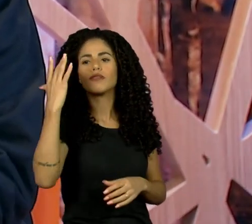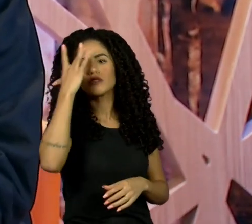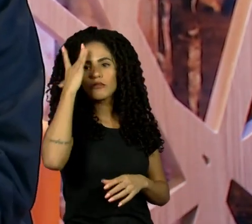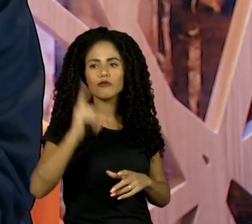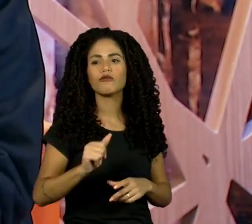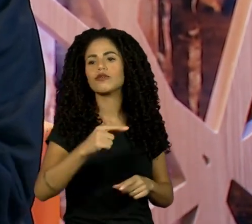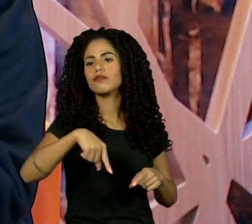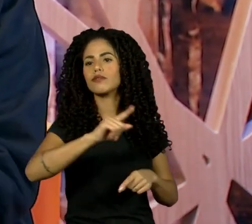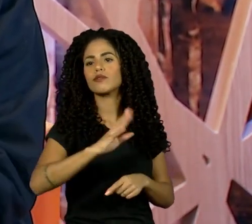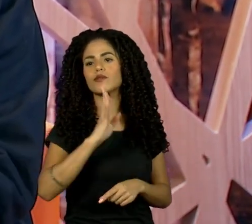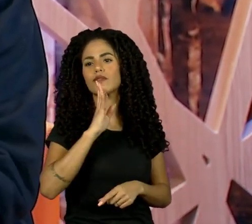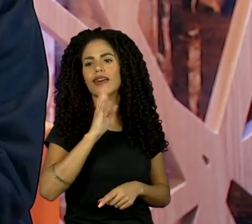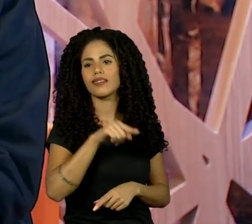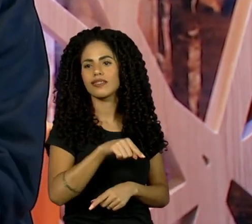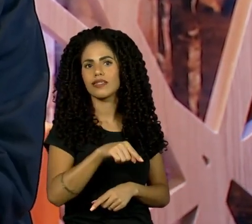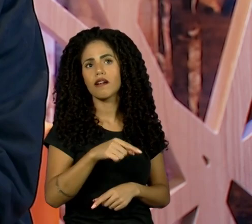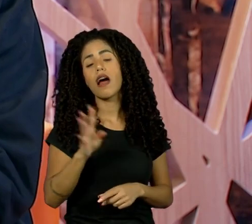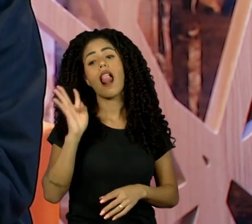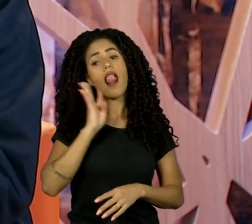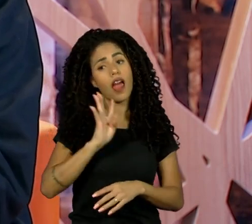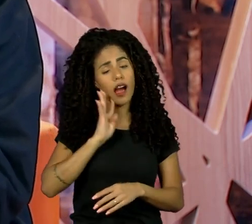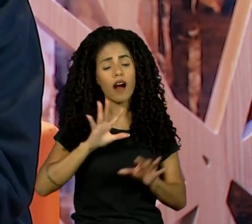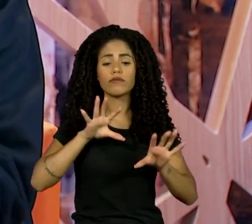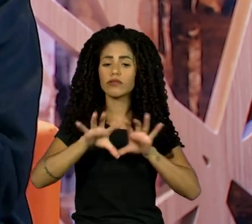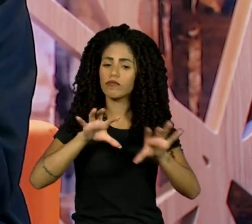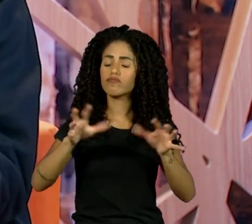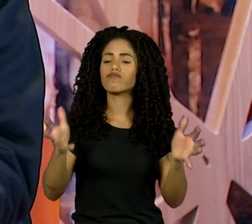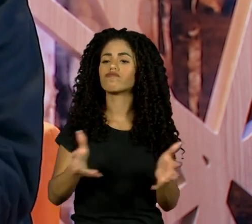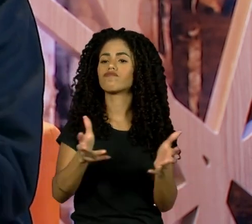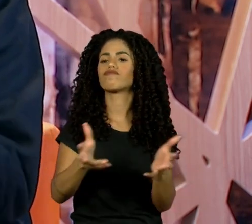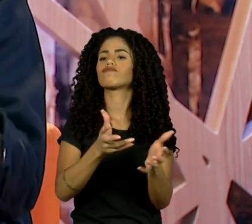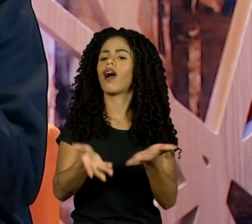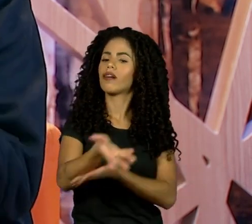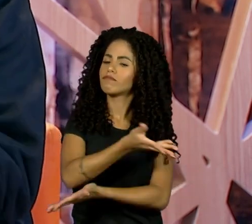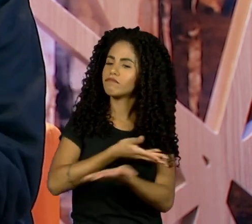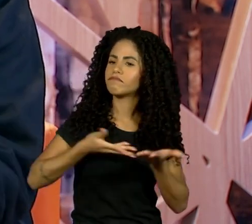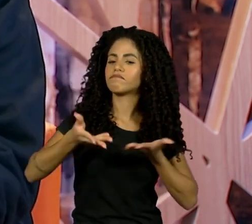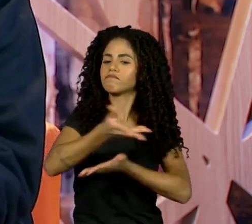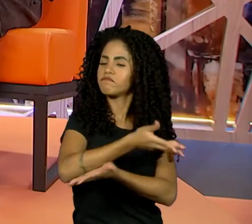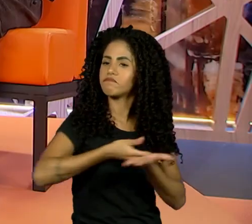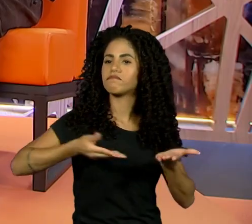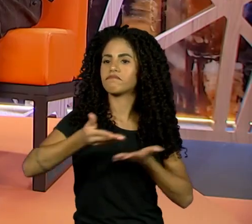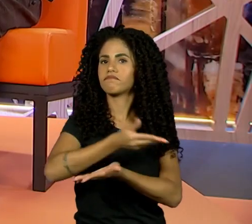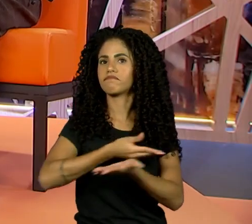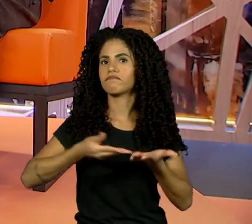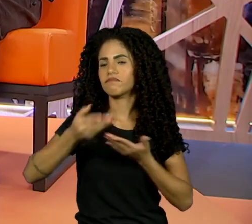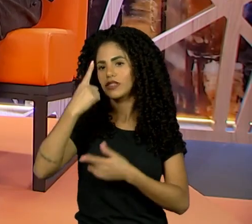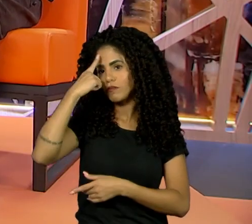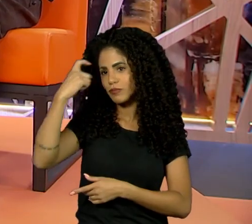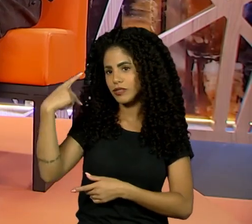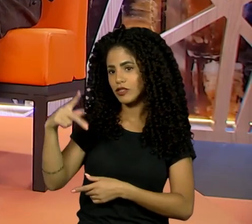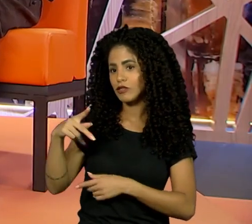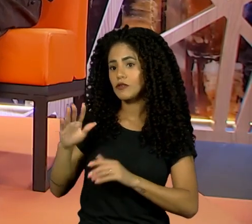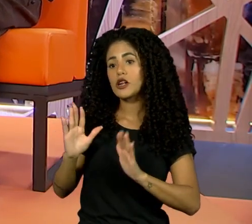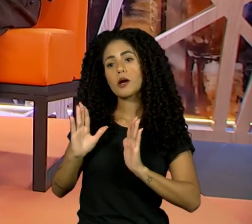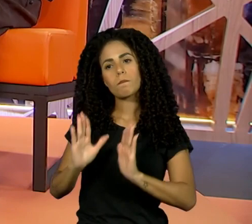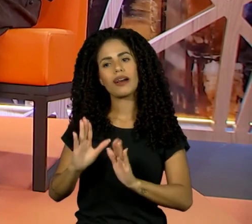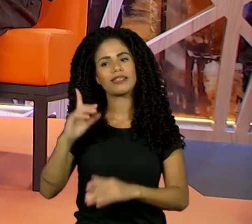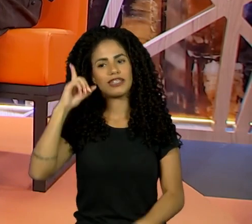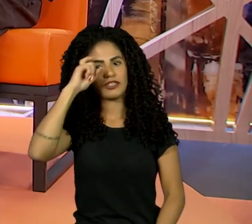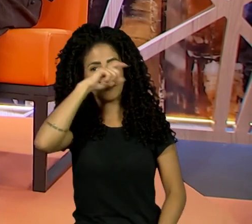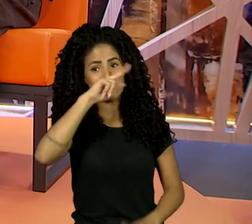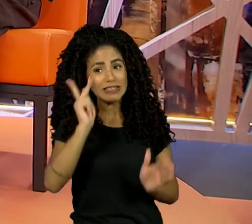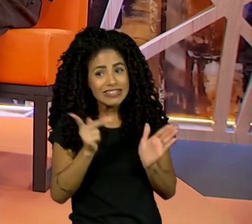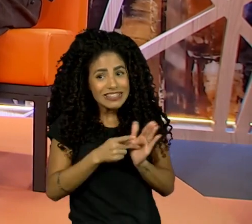todo mundo está fazendo. E isso é legal, porque você está motivando também uma discussão, você está motivando uma ideia que é sua. Mas é muito difícil